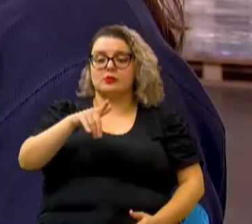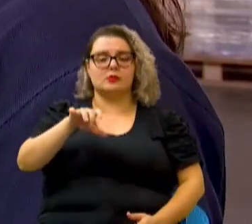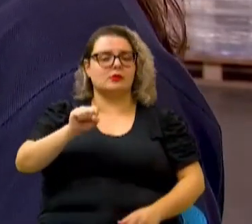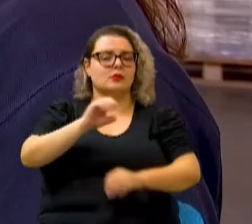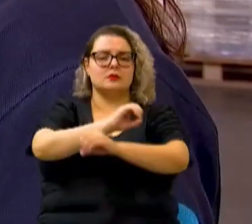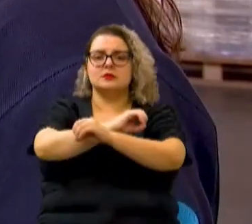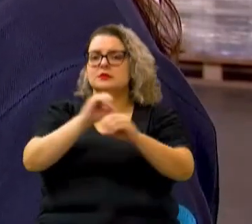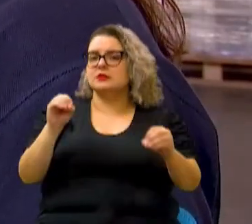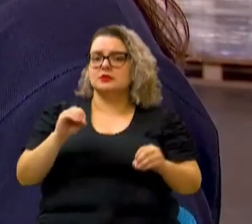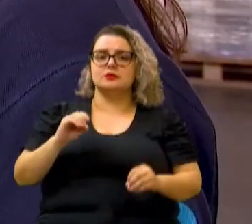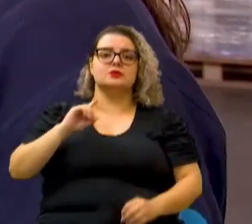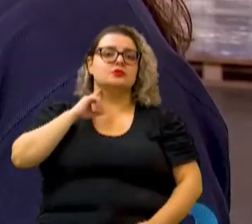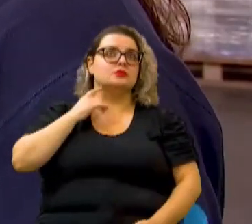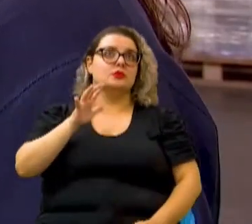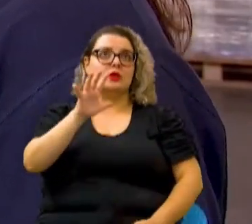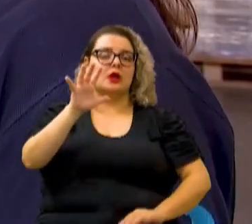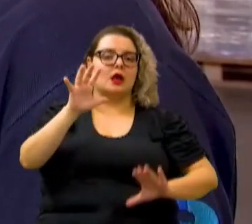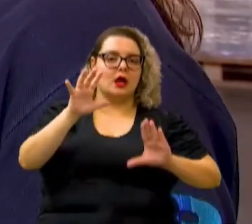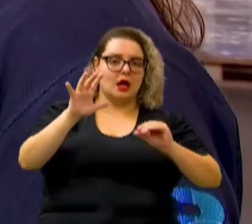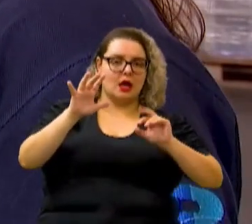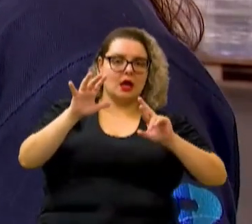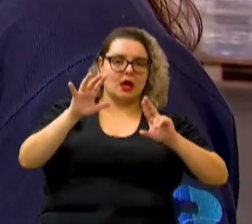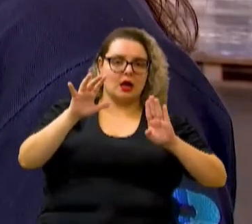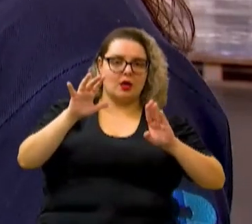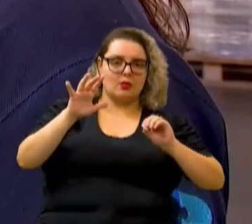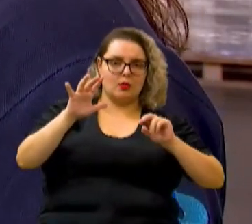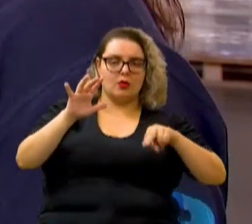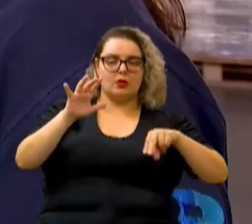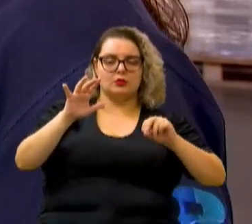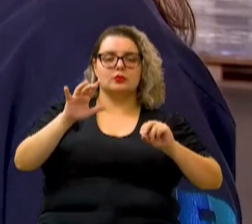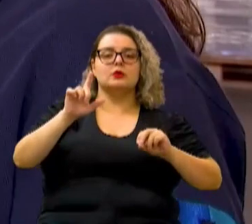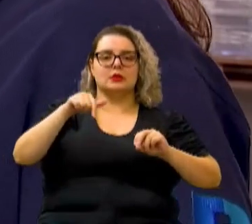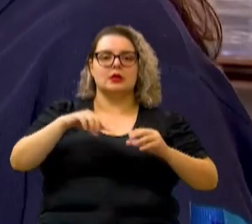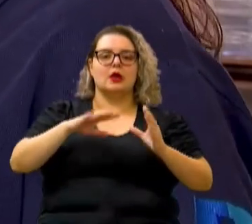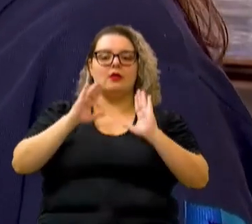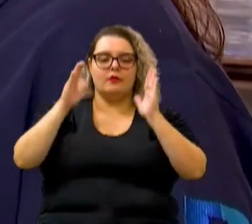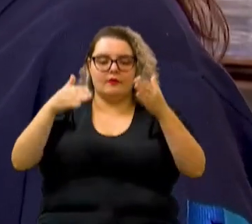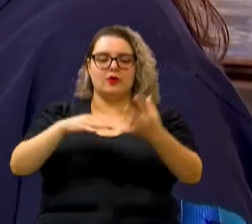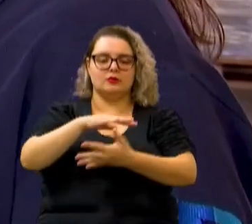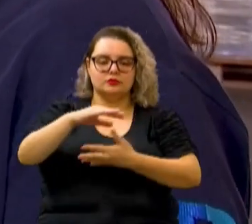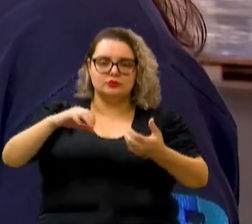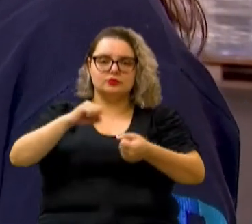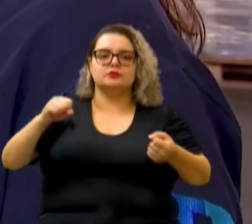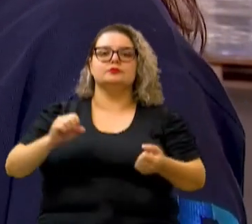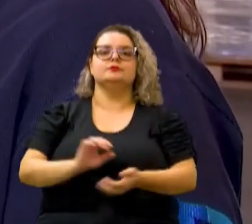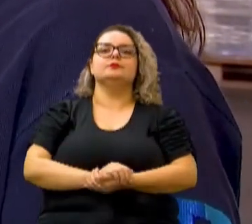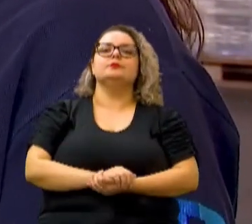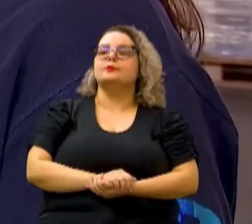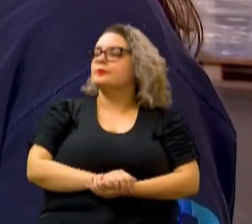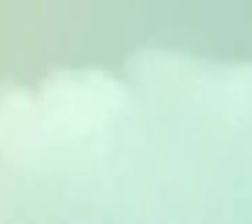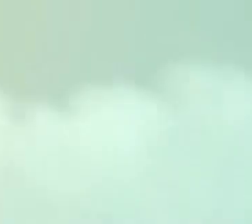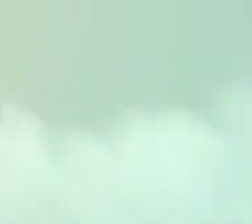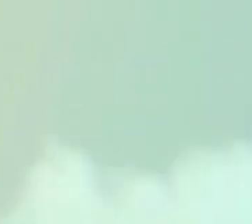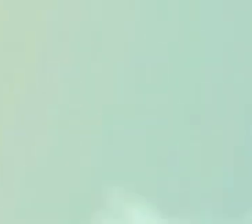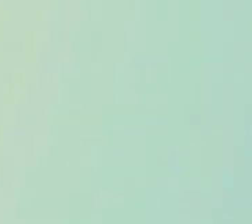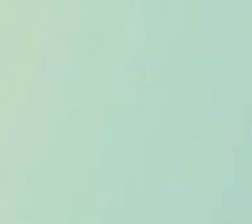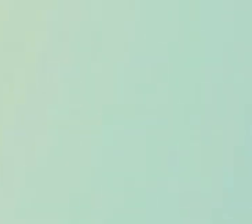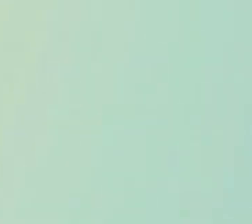desenvolvendo produtos com emissão zero de carbono e que é o foco hoje da empresa,